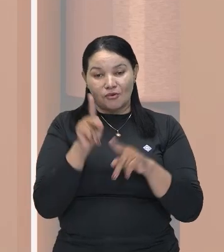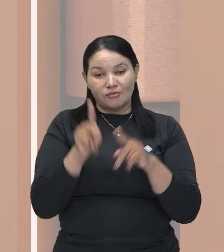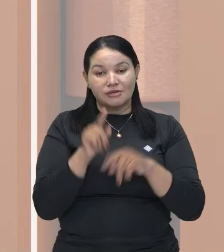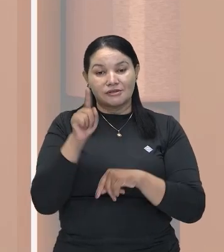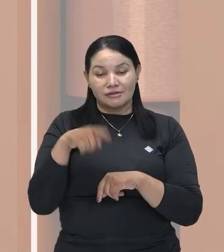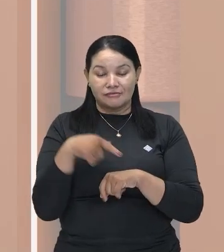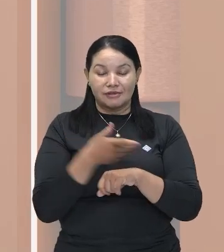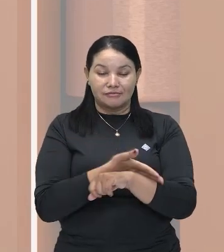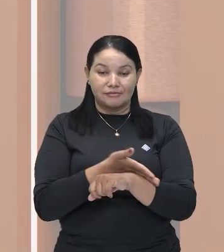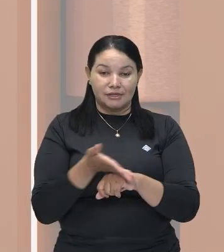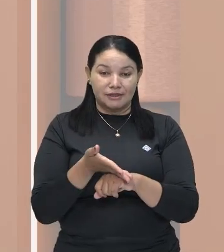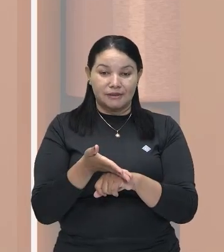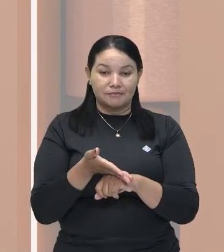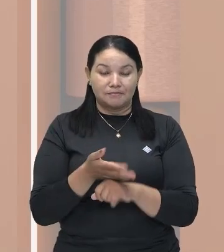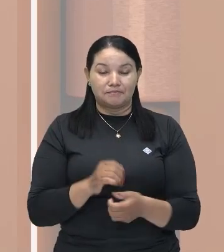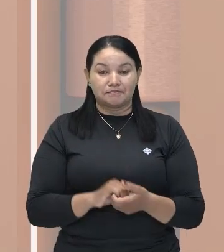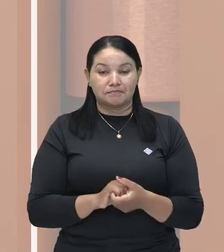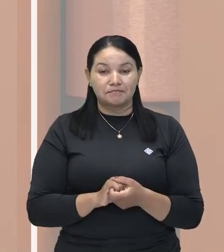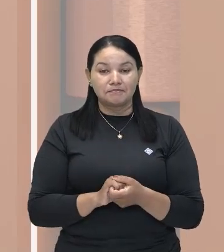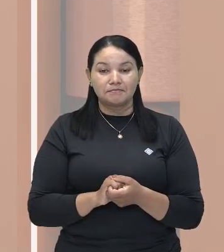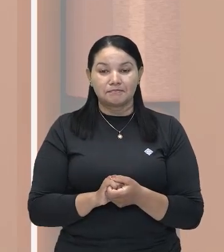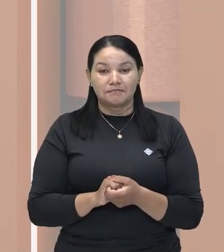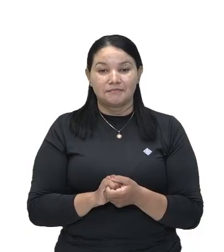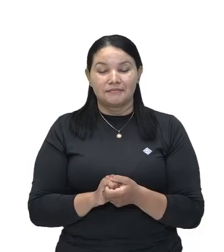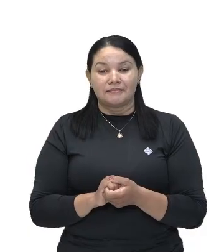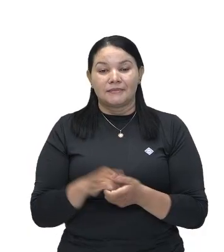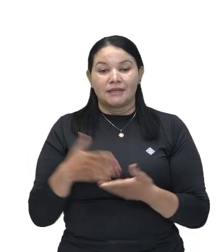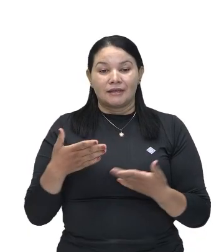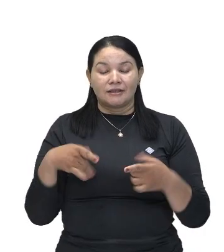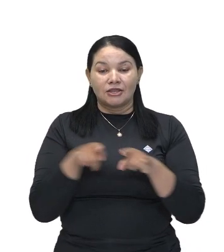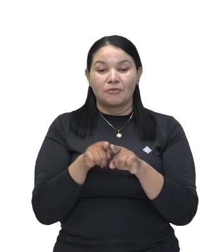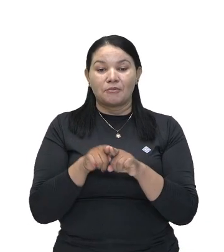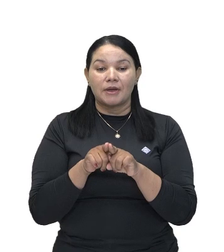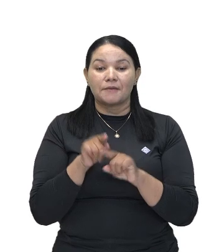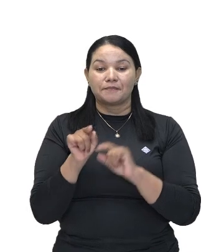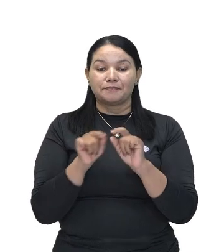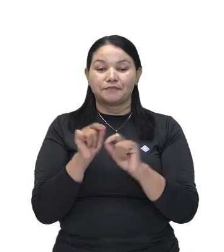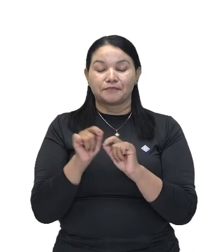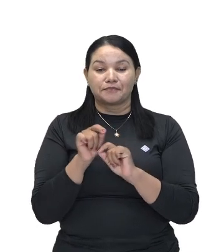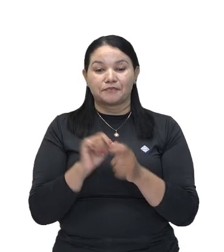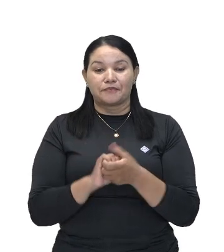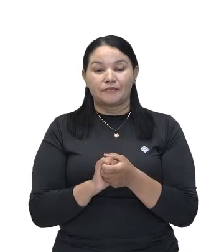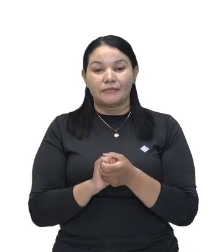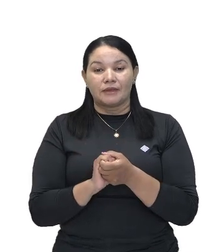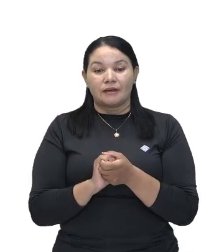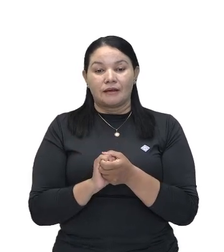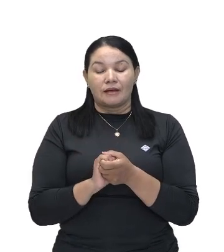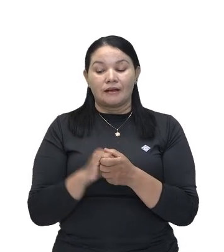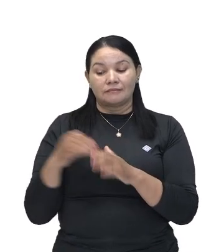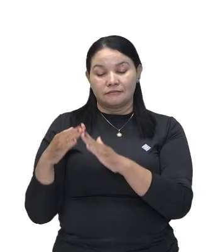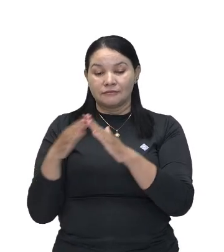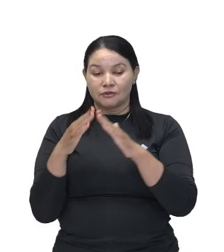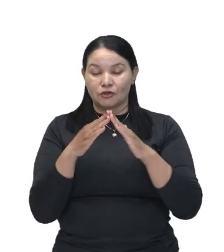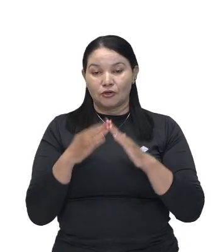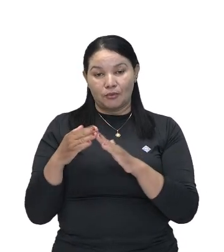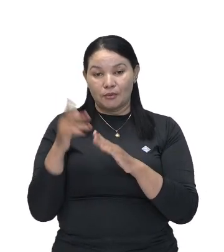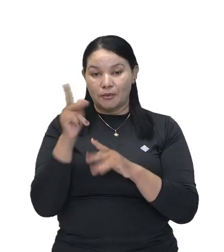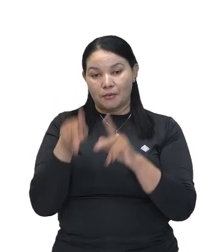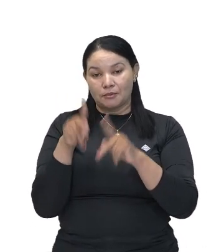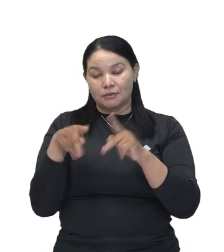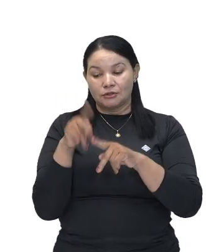uma população branca. A distribuição da população no território